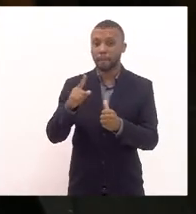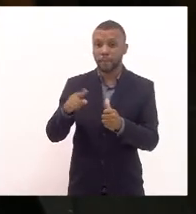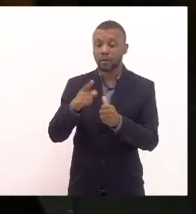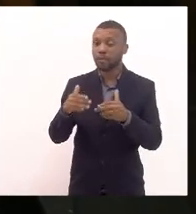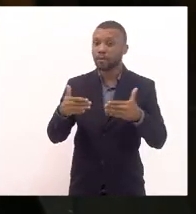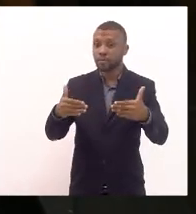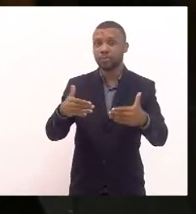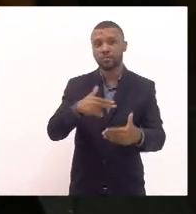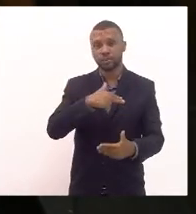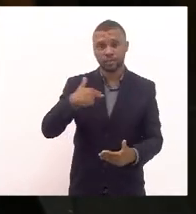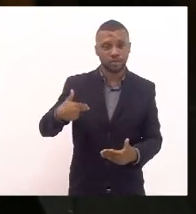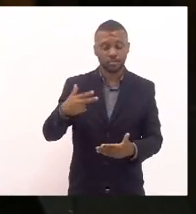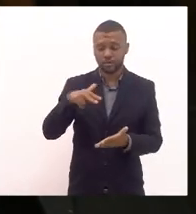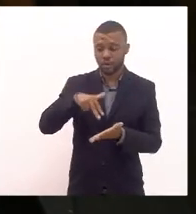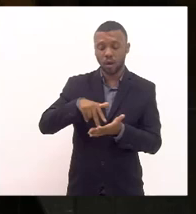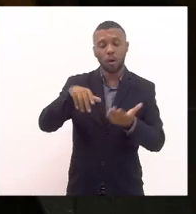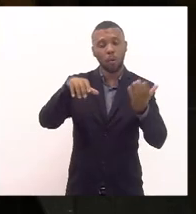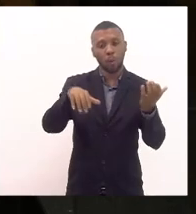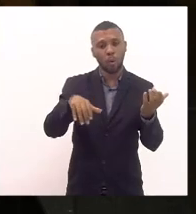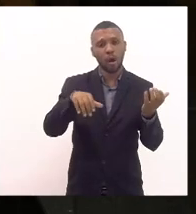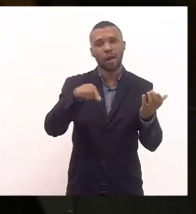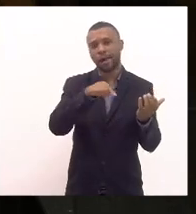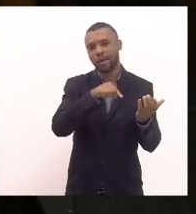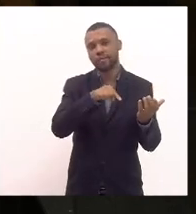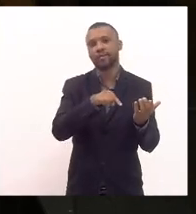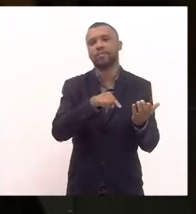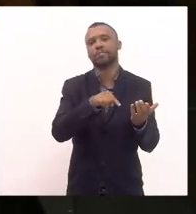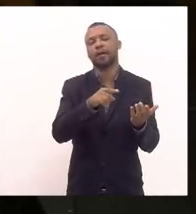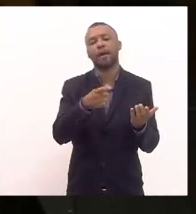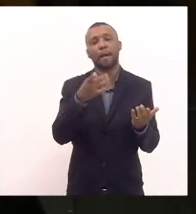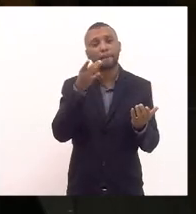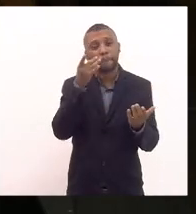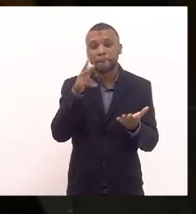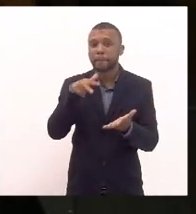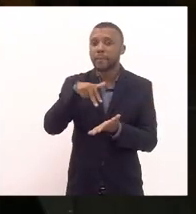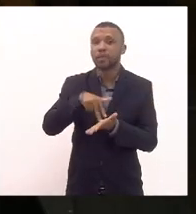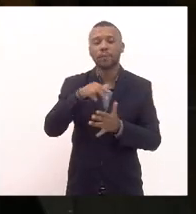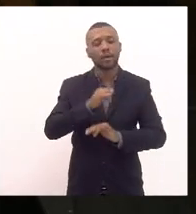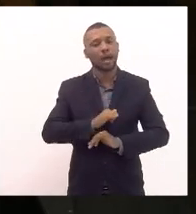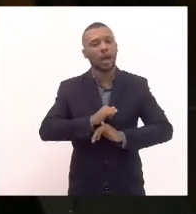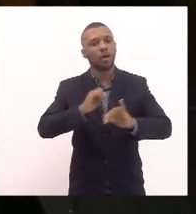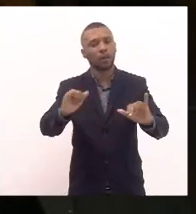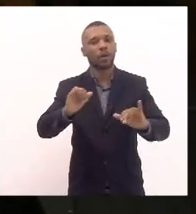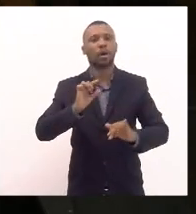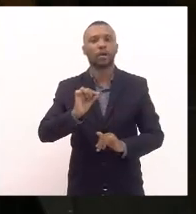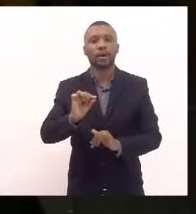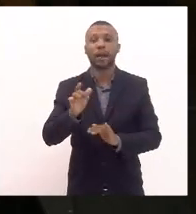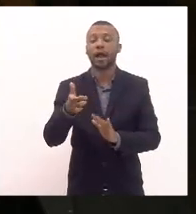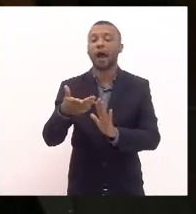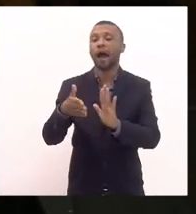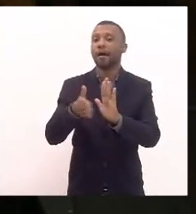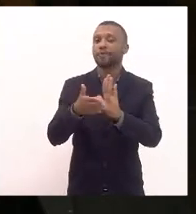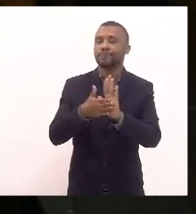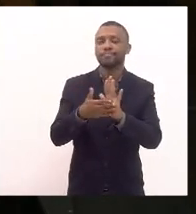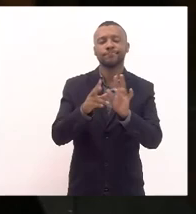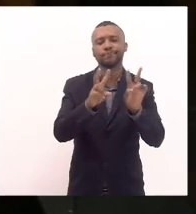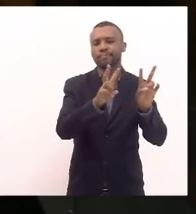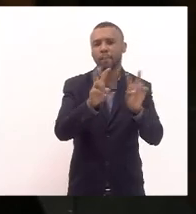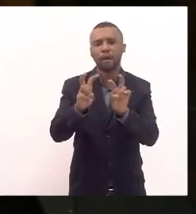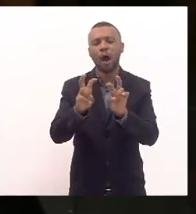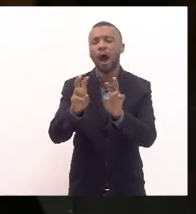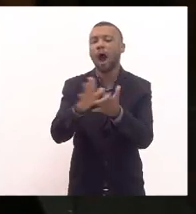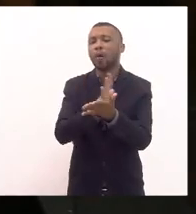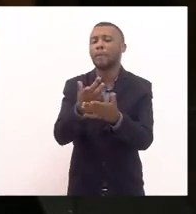menino chinês na época foi o congresso do povo para pessoalmente anunciar as medidas algumas